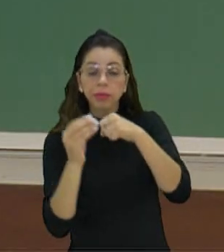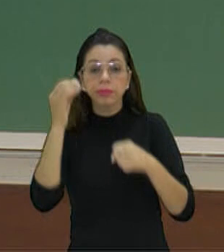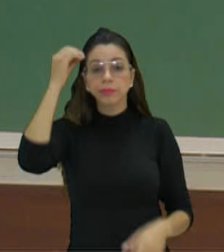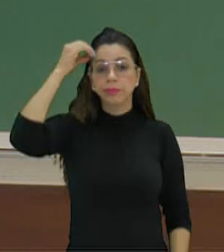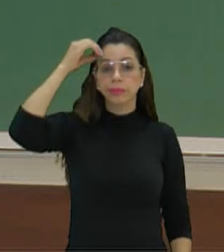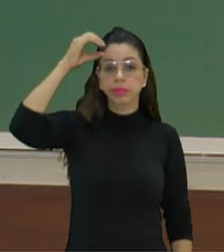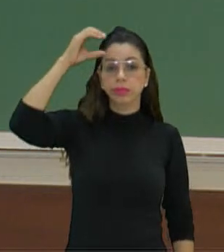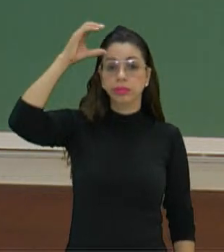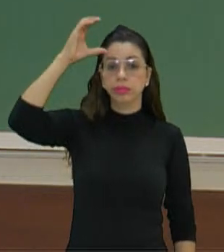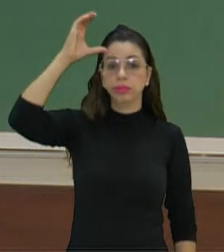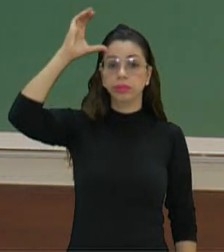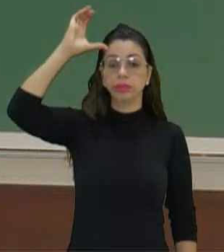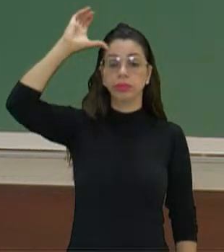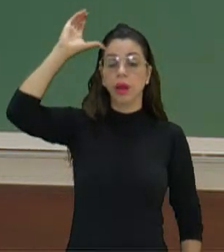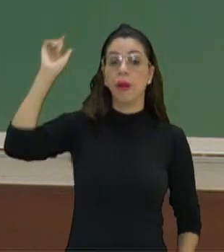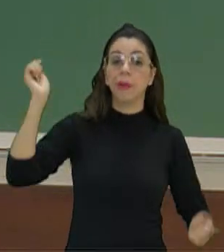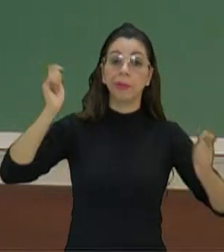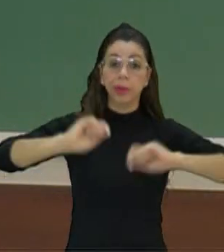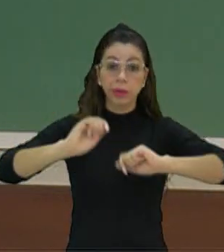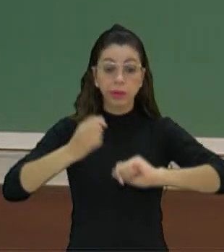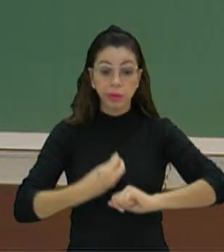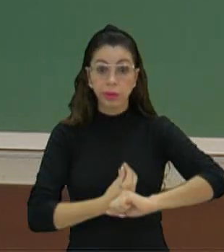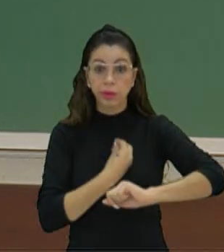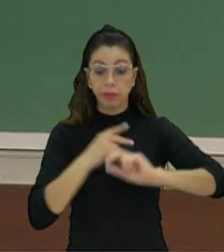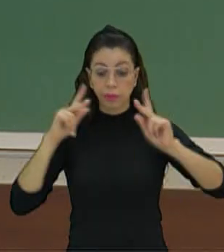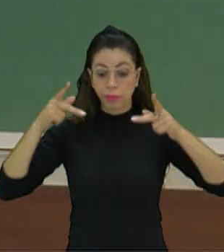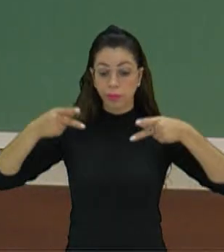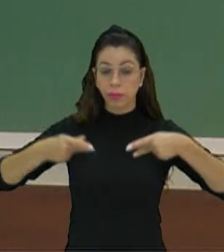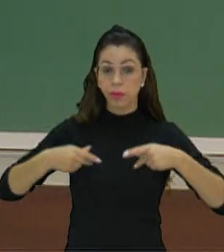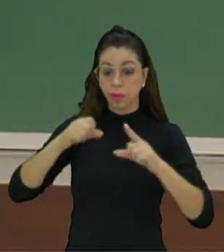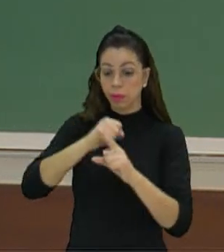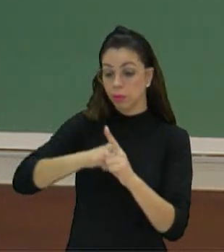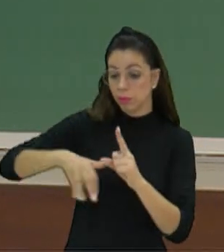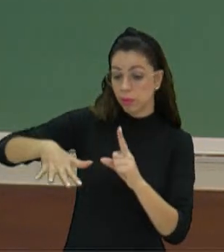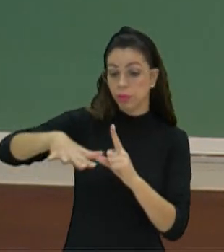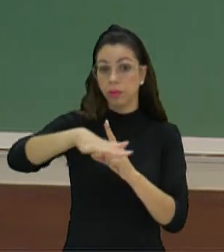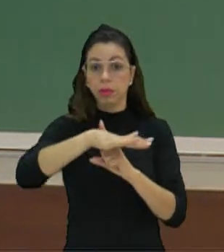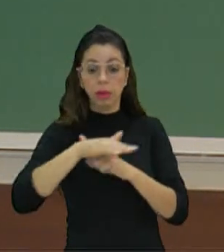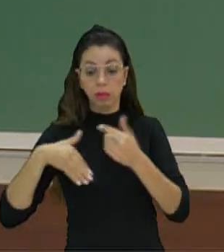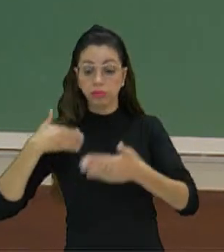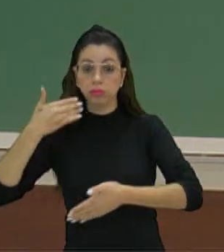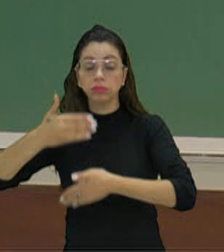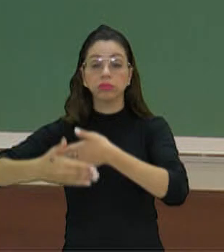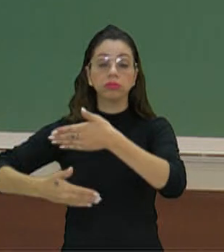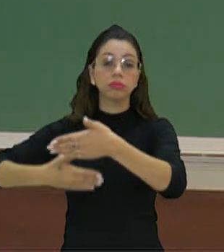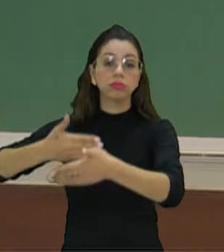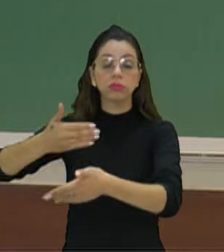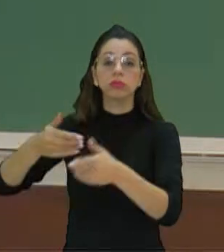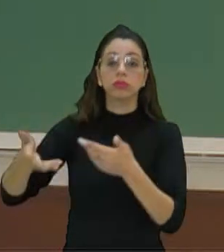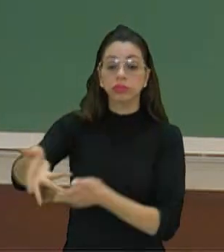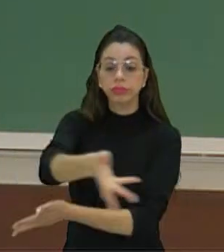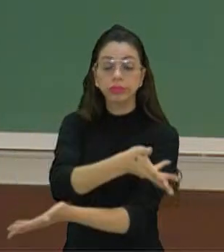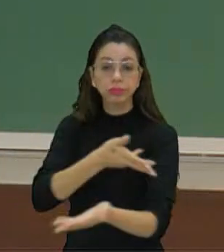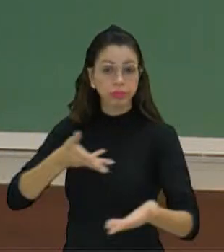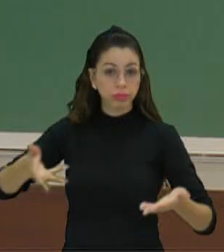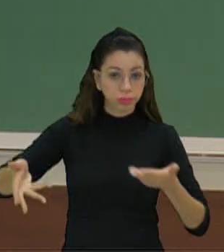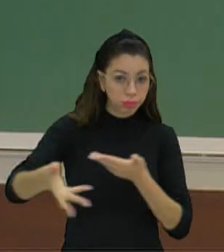para a sobrevivência da raça humana. Ajuda a sociedade a se desenvolver, a se envolver mais,